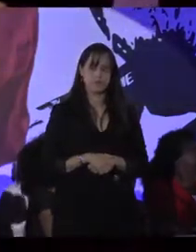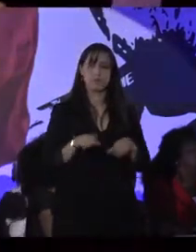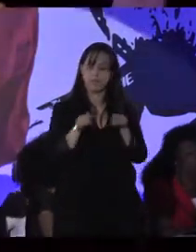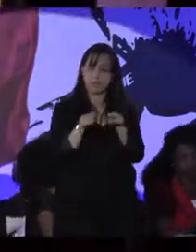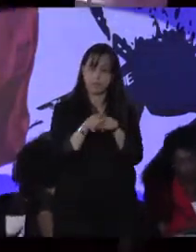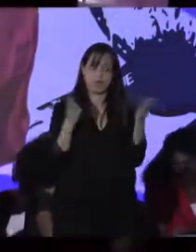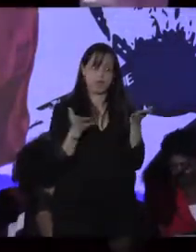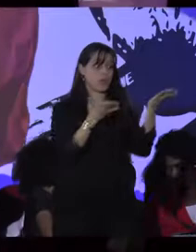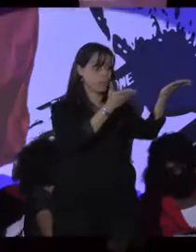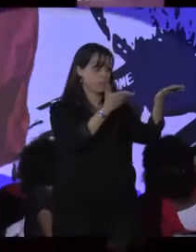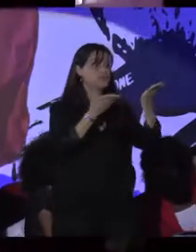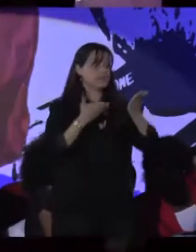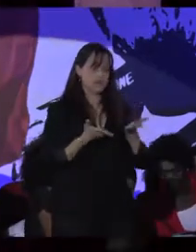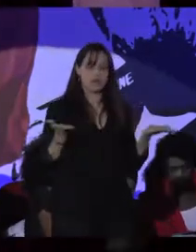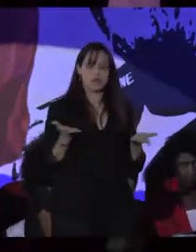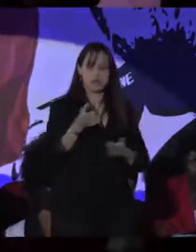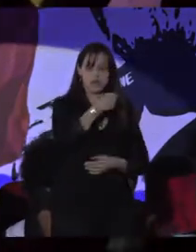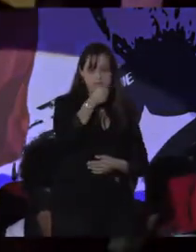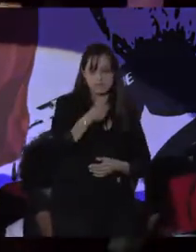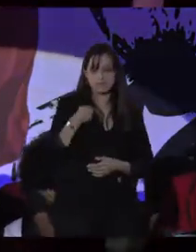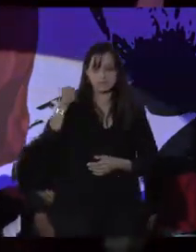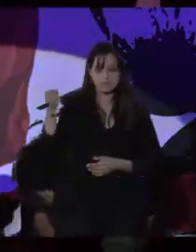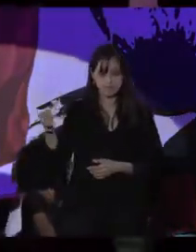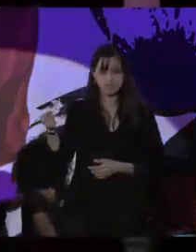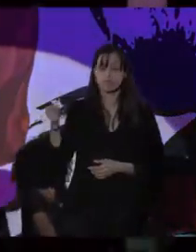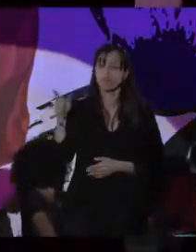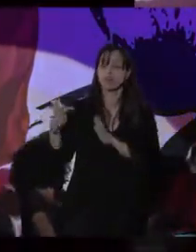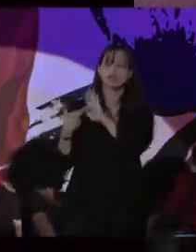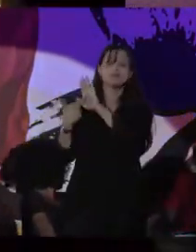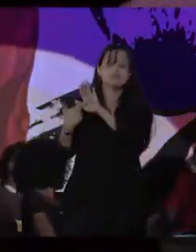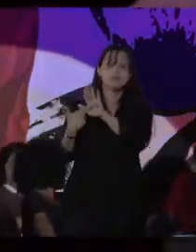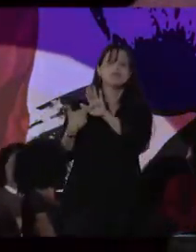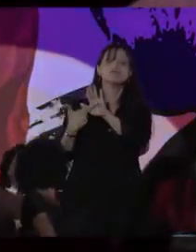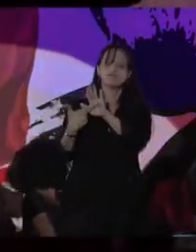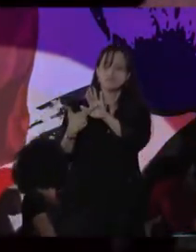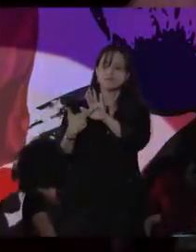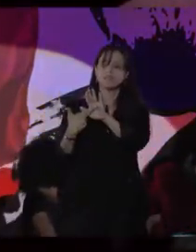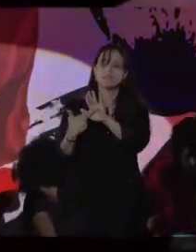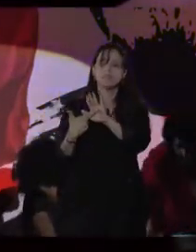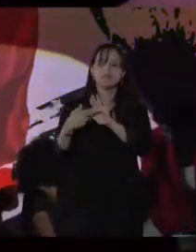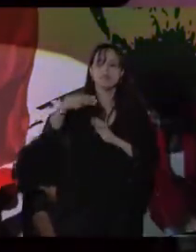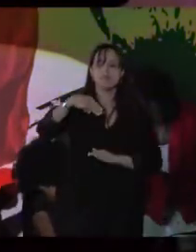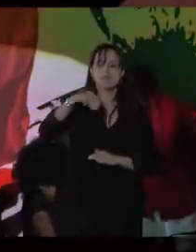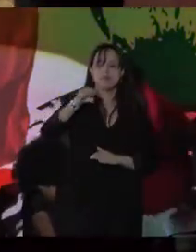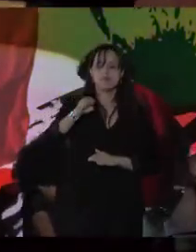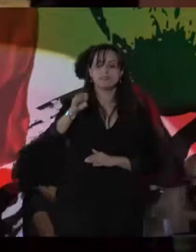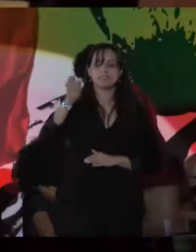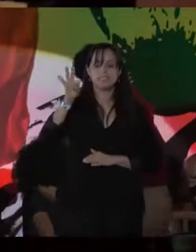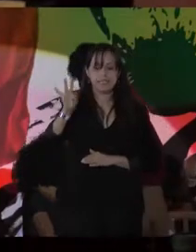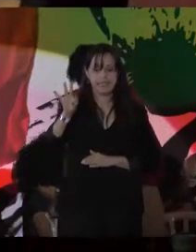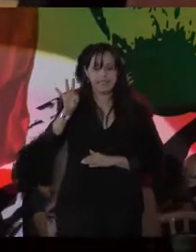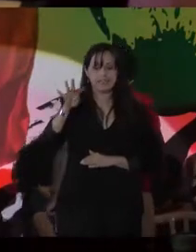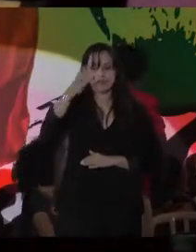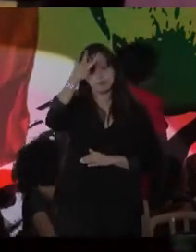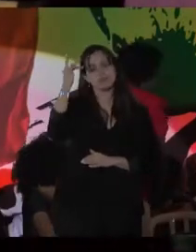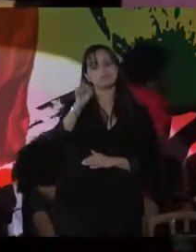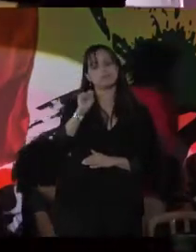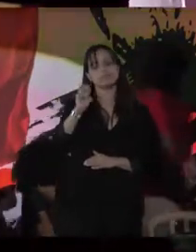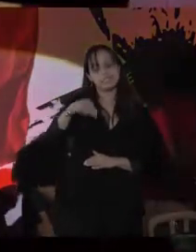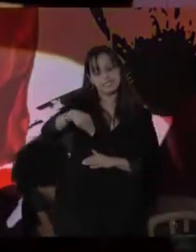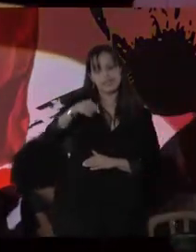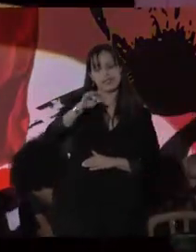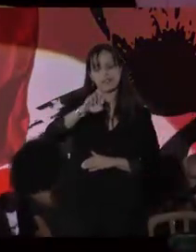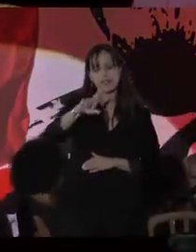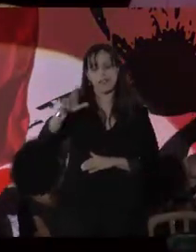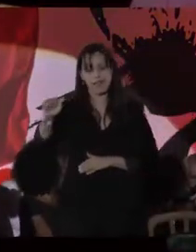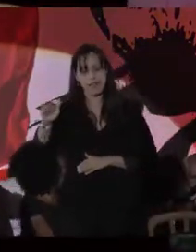Convidar para fazer a sua intervenção, representando o Movimento dos Trabalhadores Rurais Sem Terra e a Frente Brasil Popular, o